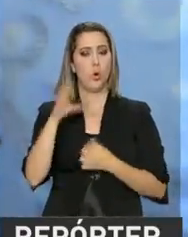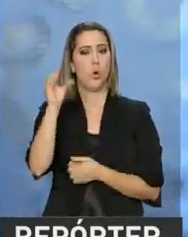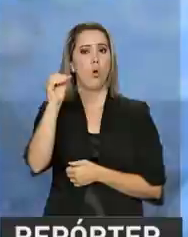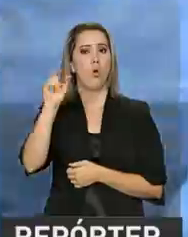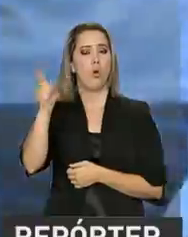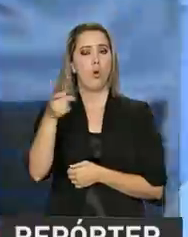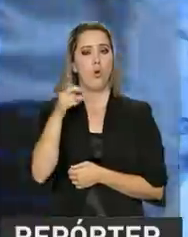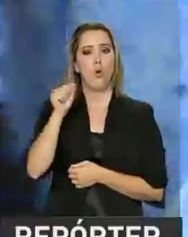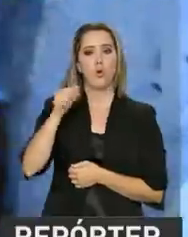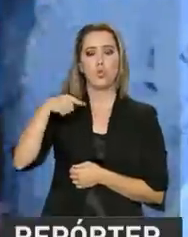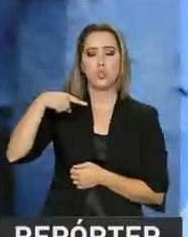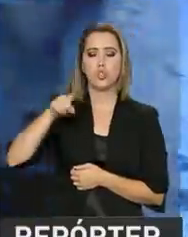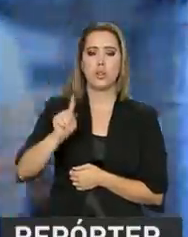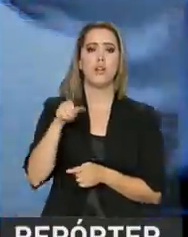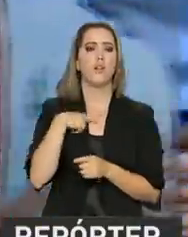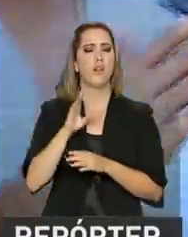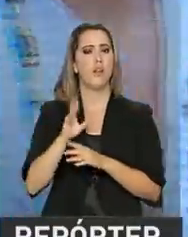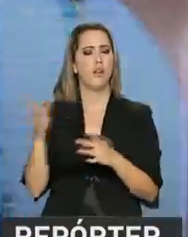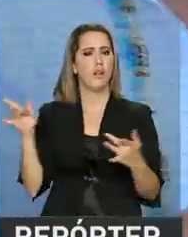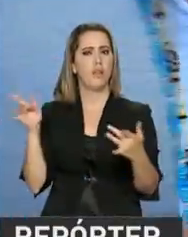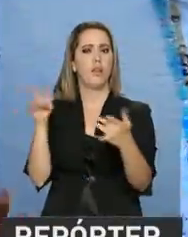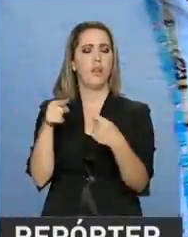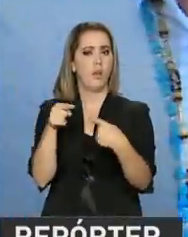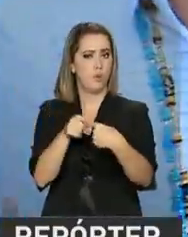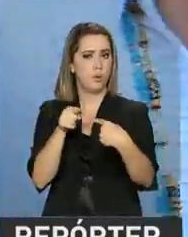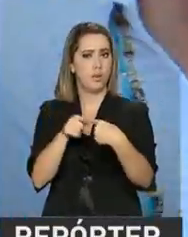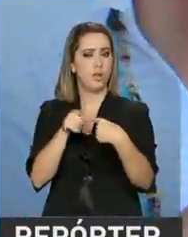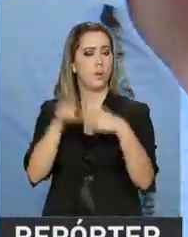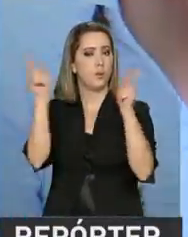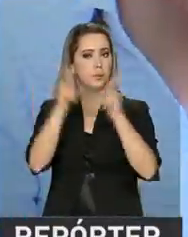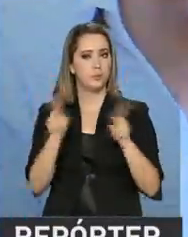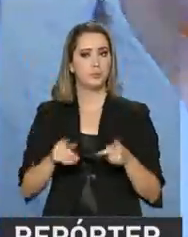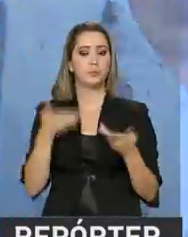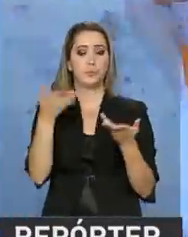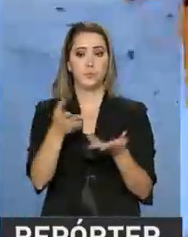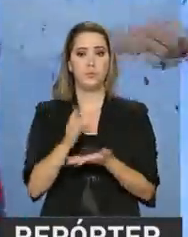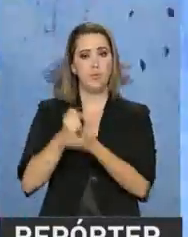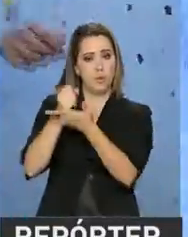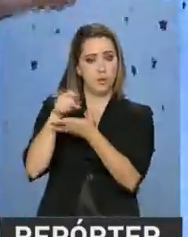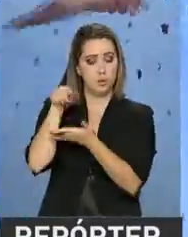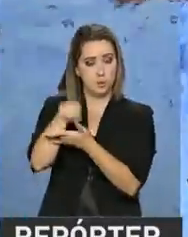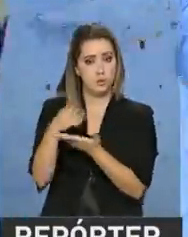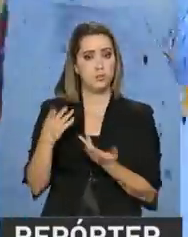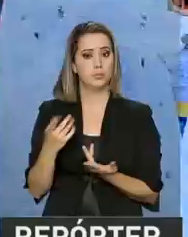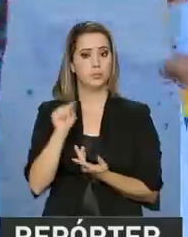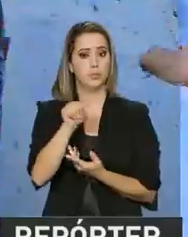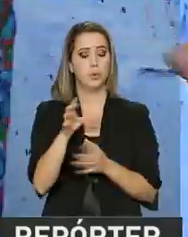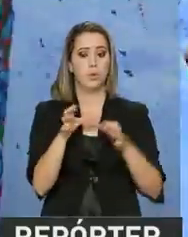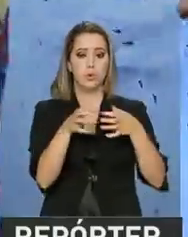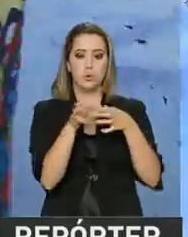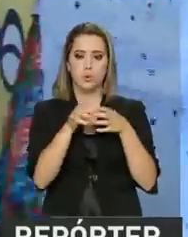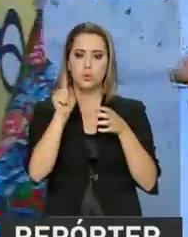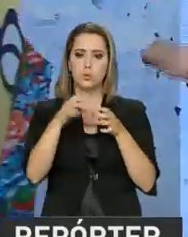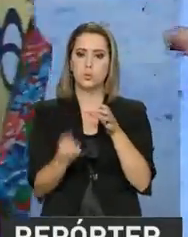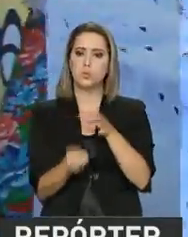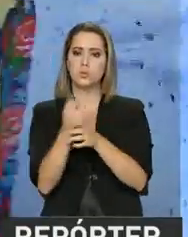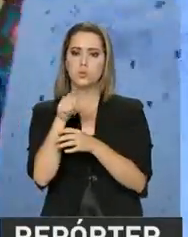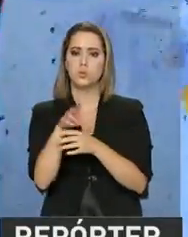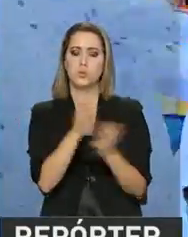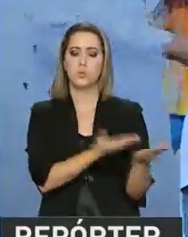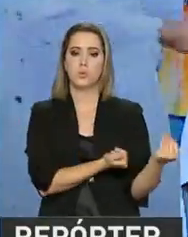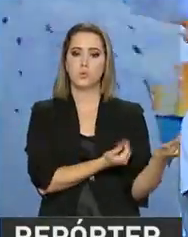é associada à paz. E a ele é dedicado o Afoxé do Centro Cultural Coco de Umbigada. O grupo é formado por